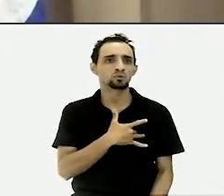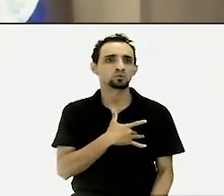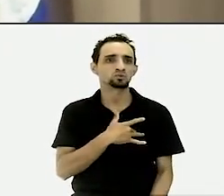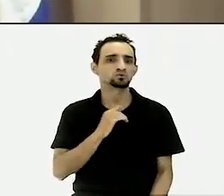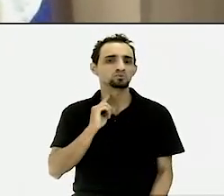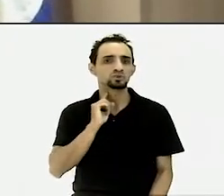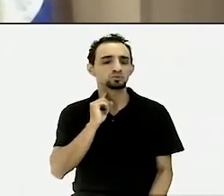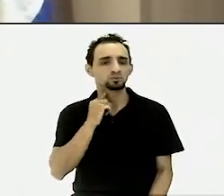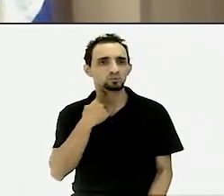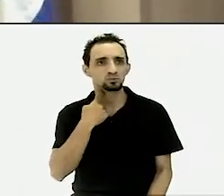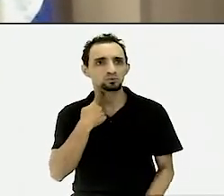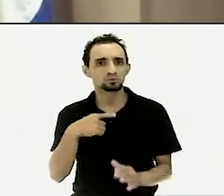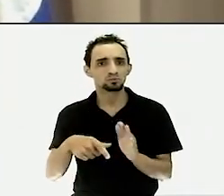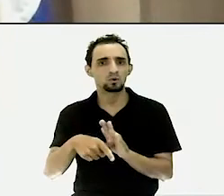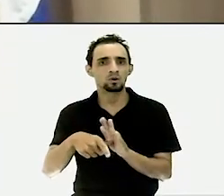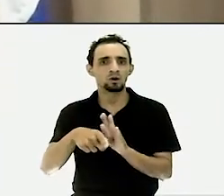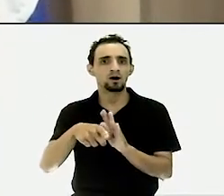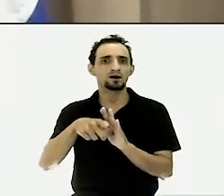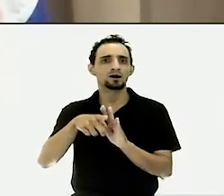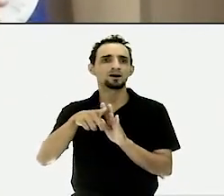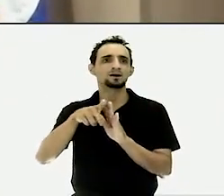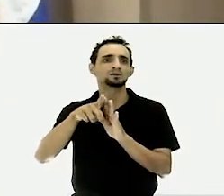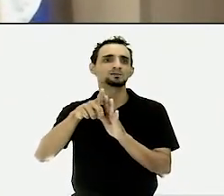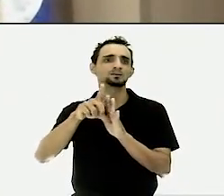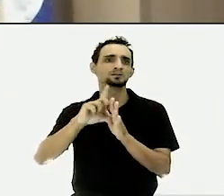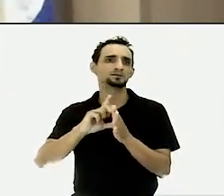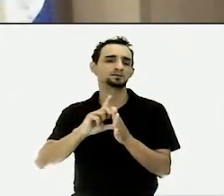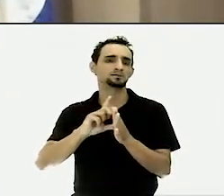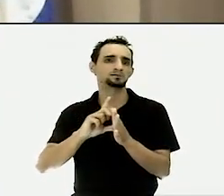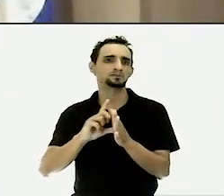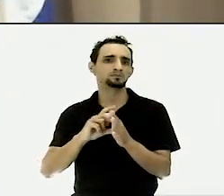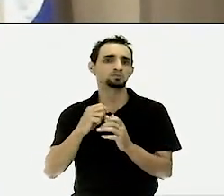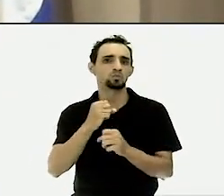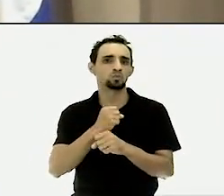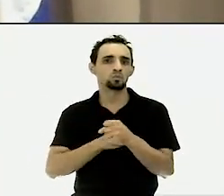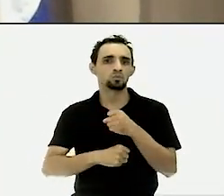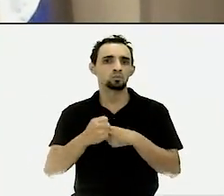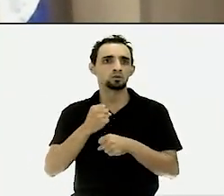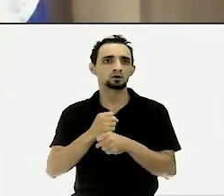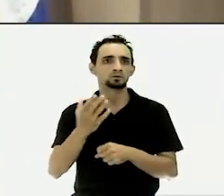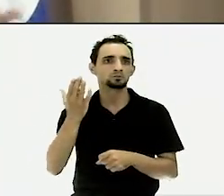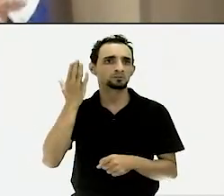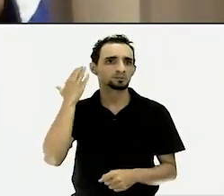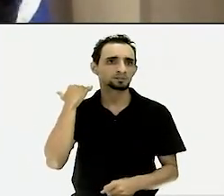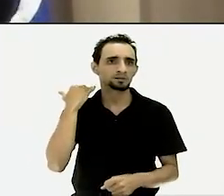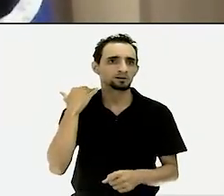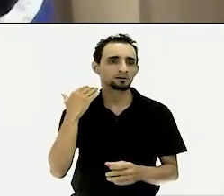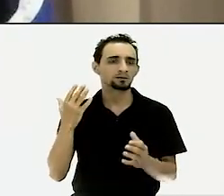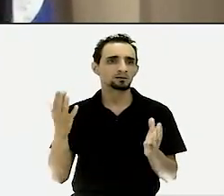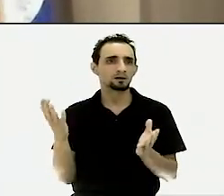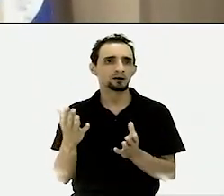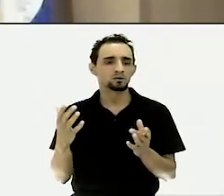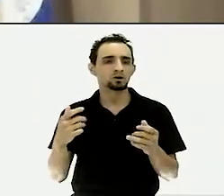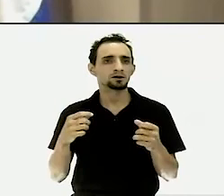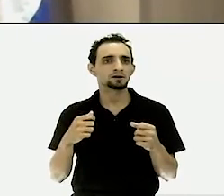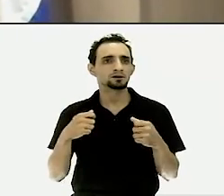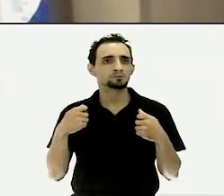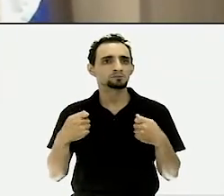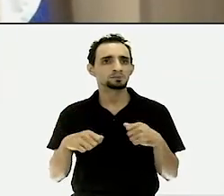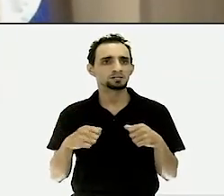PSFs, com os clínicos, com medicação. E esses diagnósticos têm que